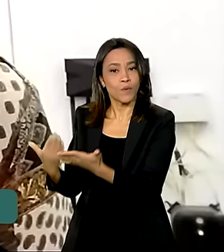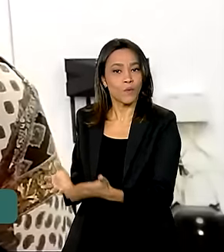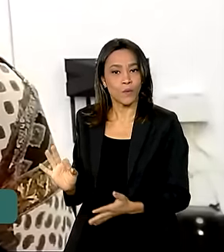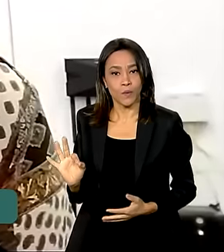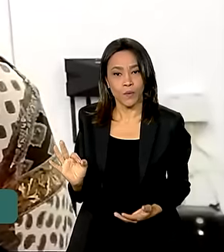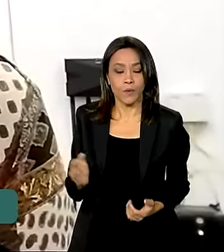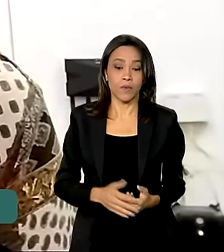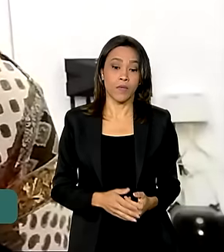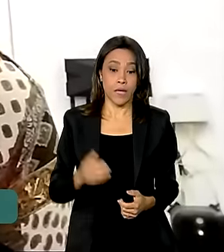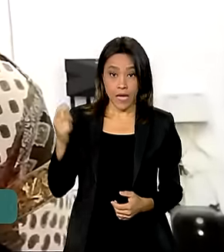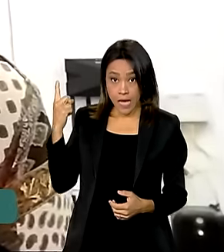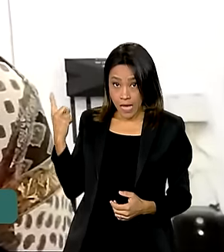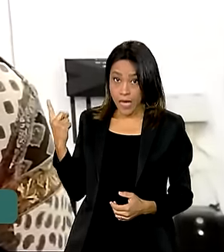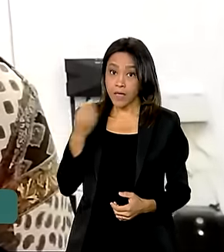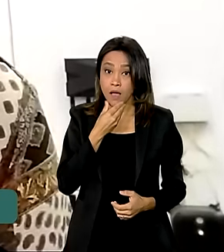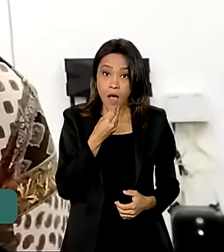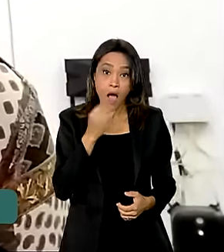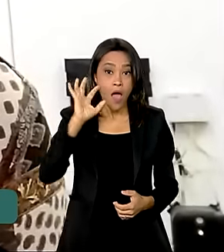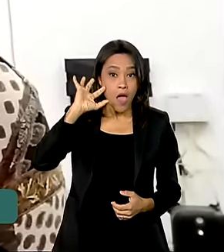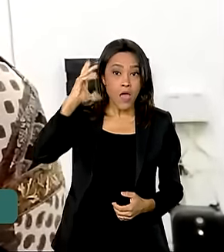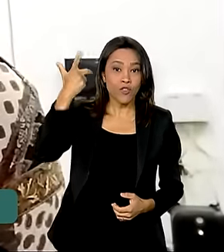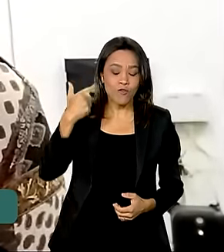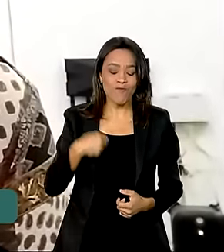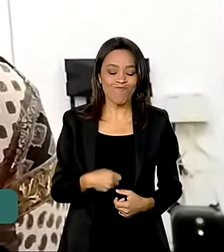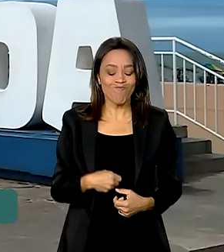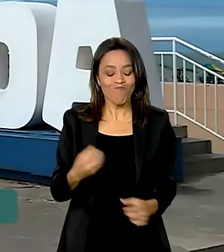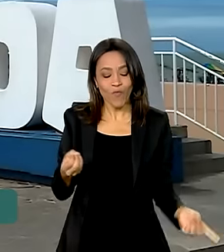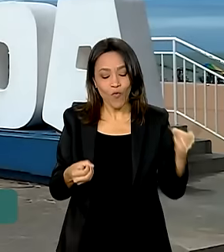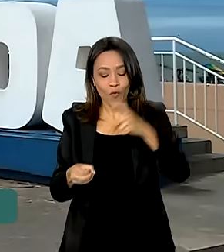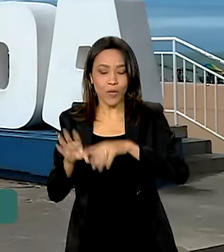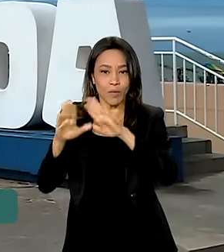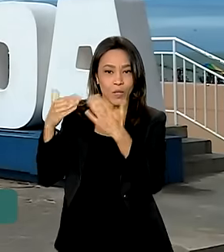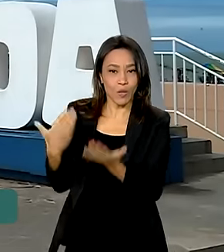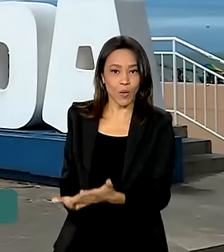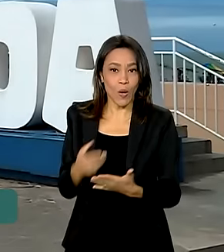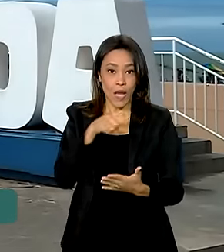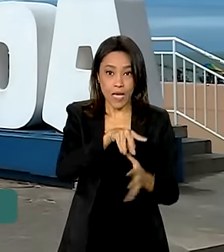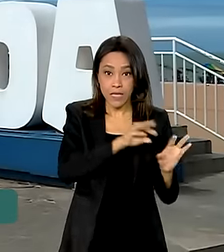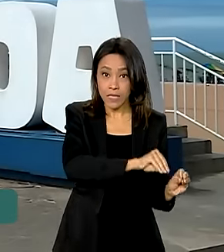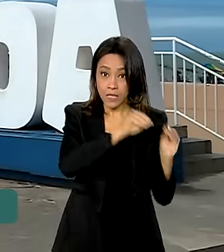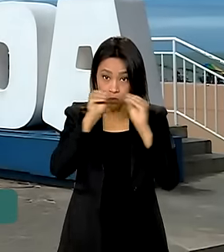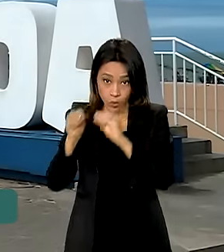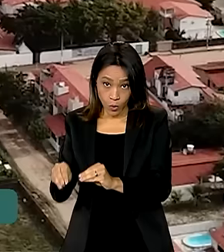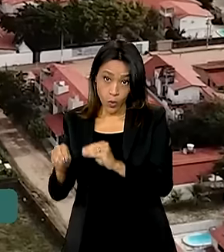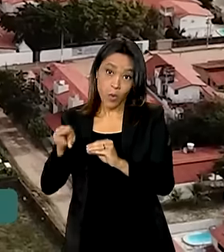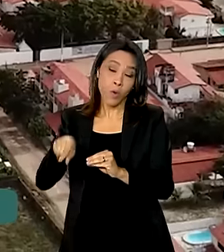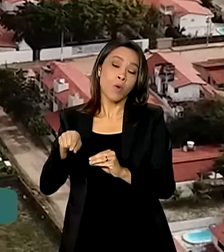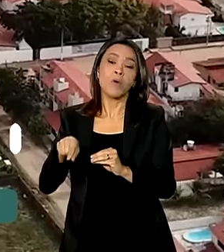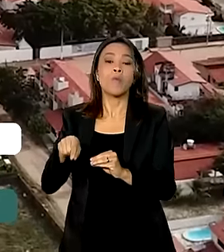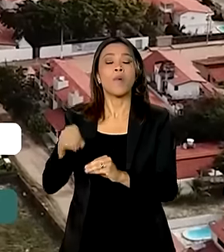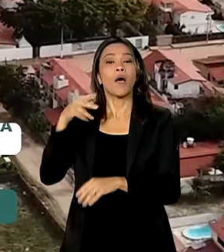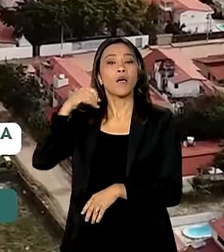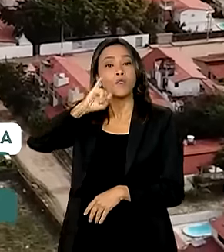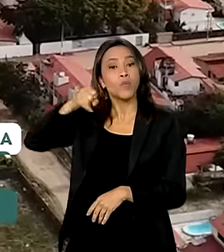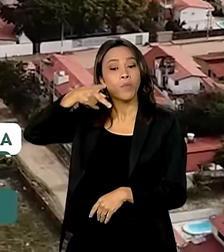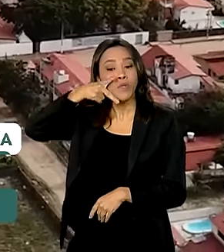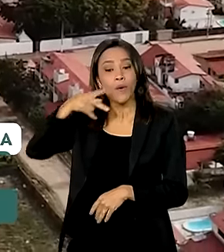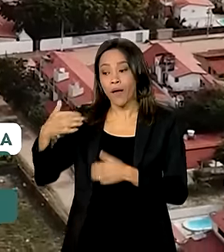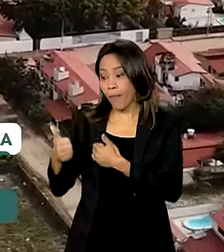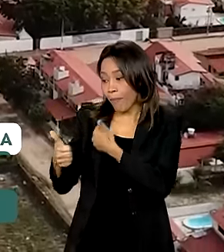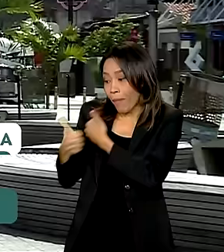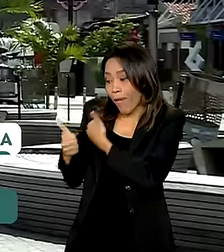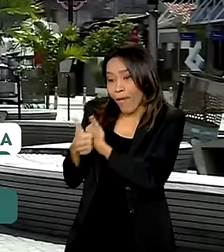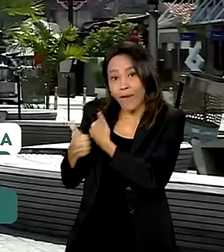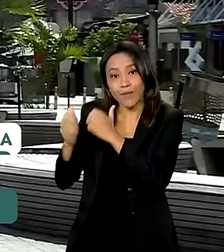Até que Evan decidiu que era tempo de recomeçar. Ao mudar com a família para João Pessoa, virou vizinho de uma escola que